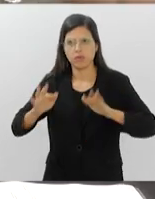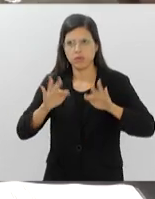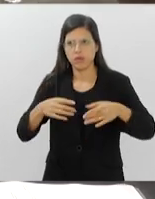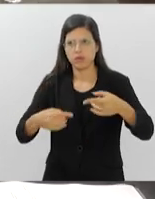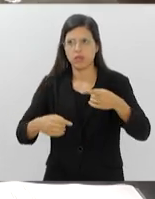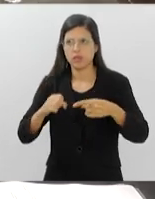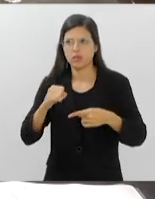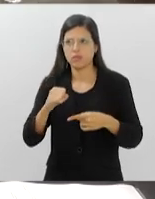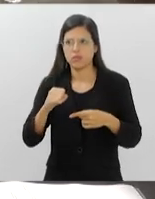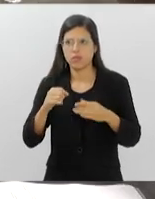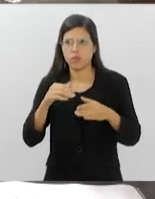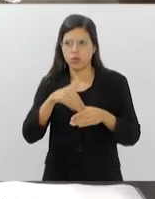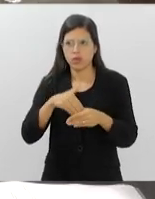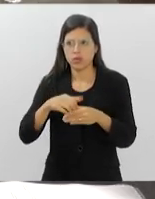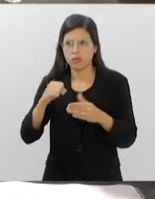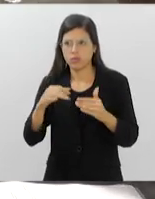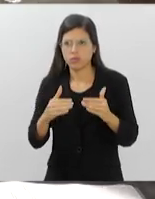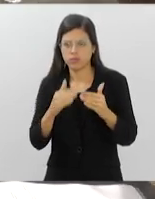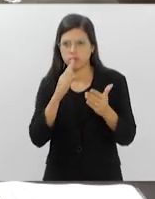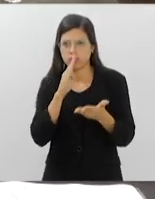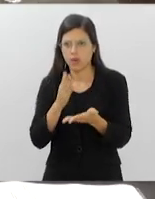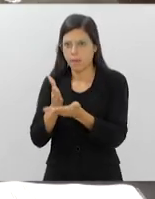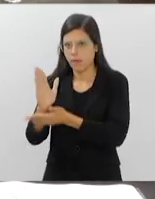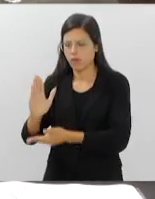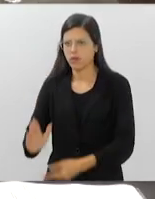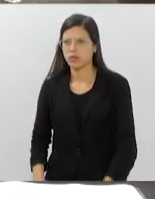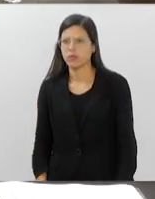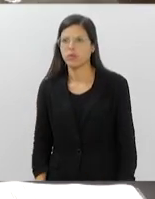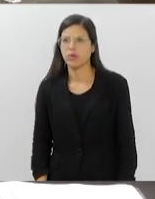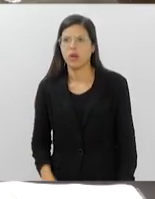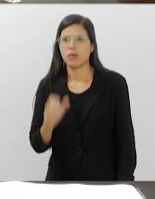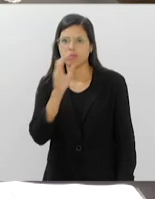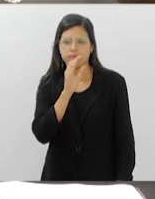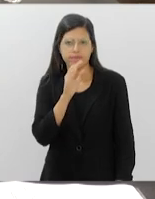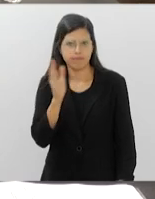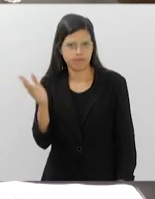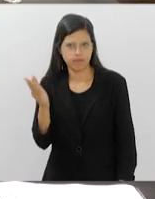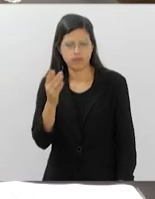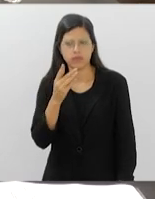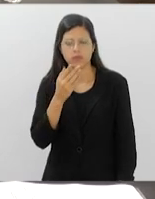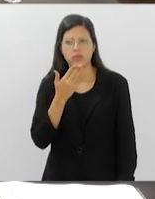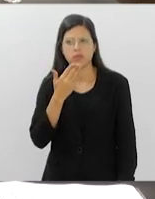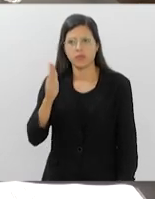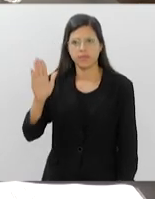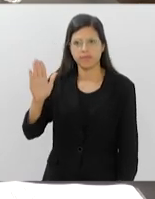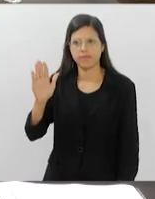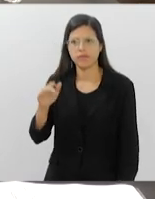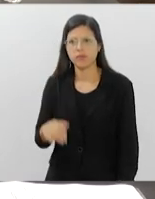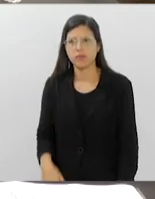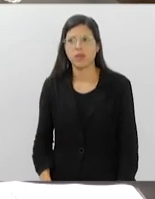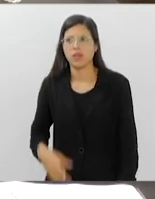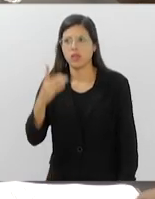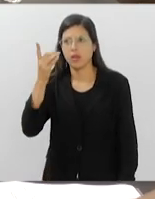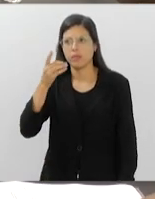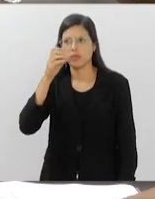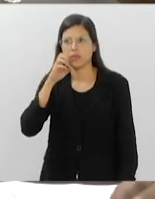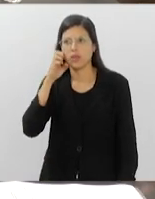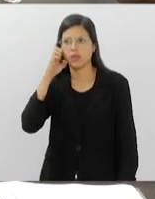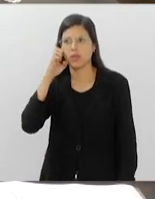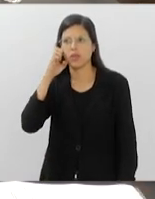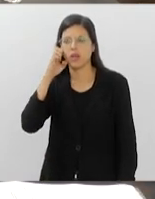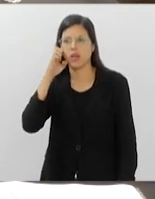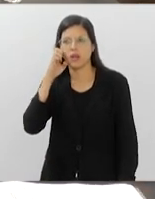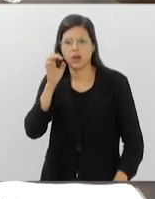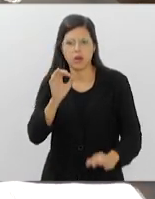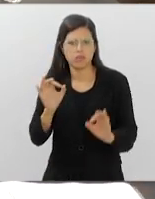pauta. Só rapidinho, deputado presidente. Não, para dizer que a deputada Élica ela foi precisa, porque